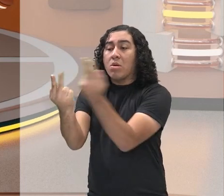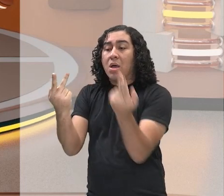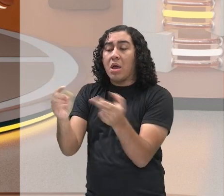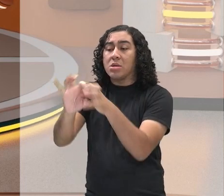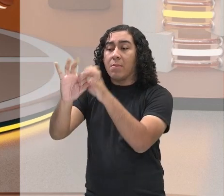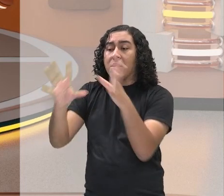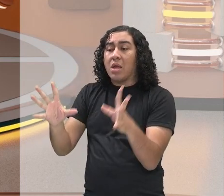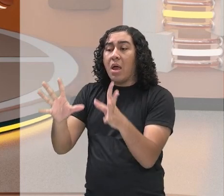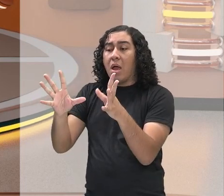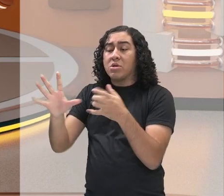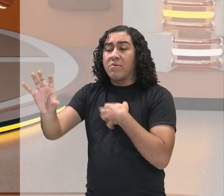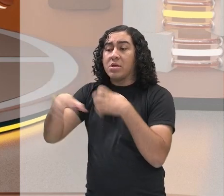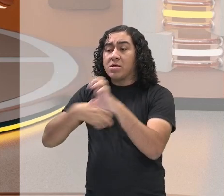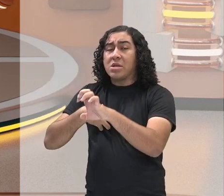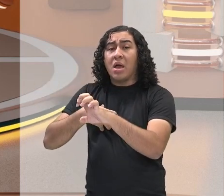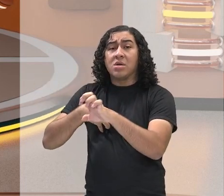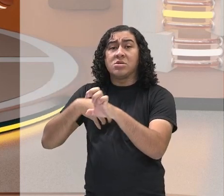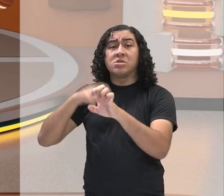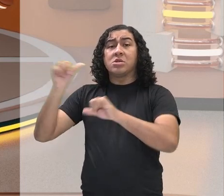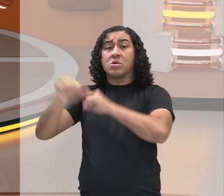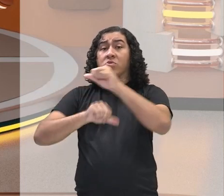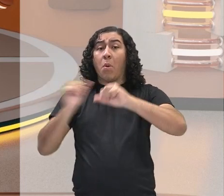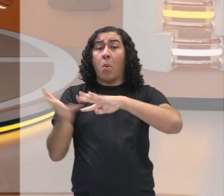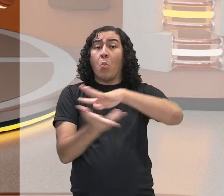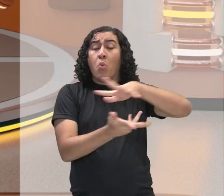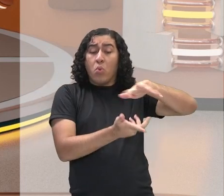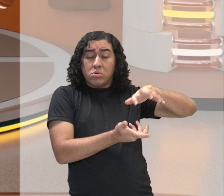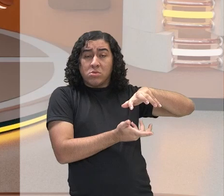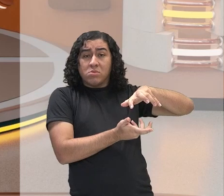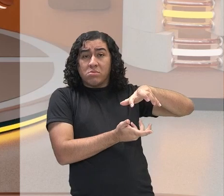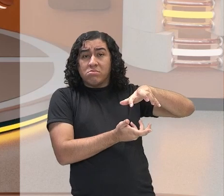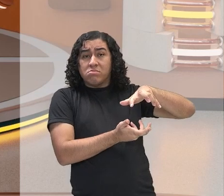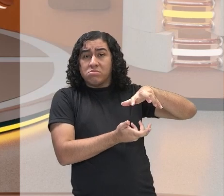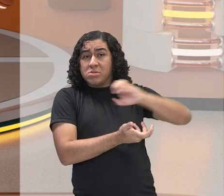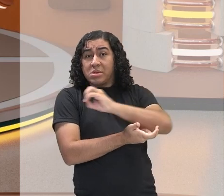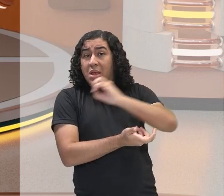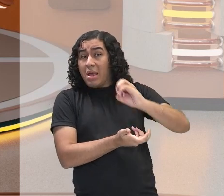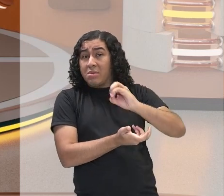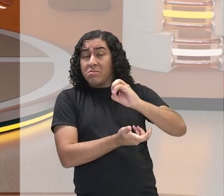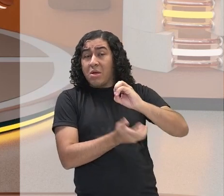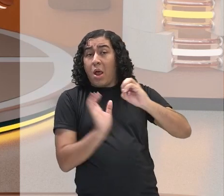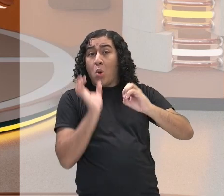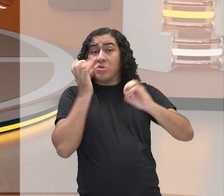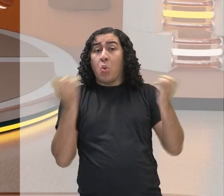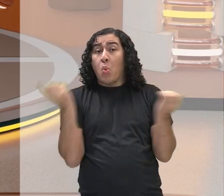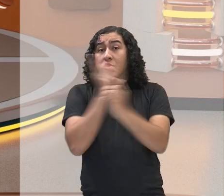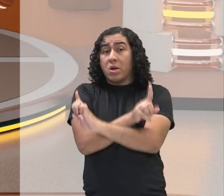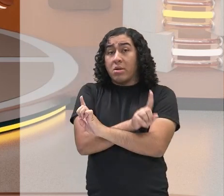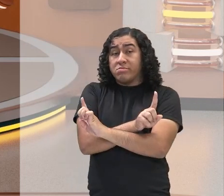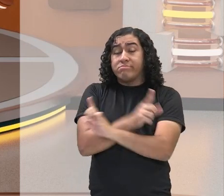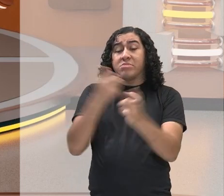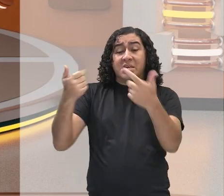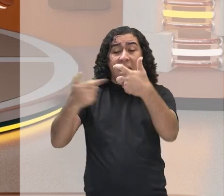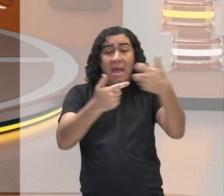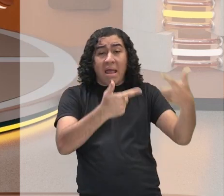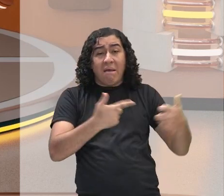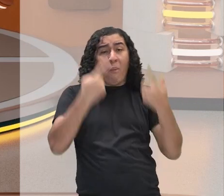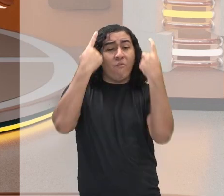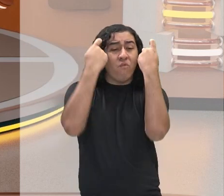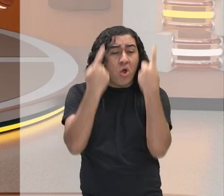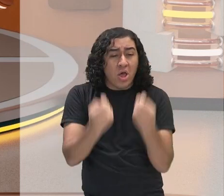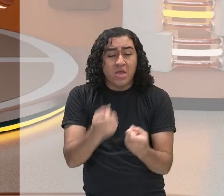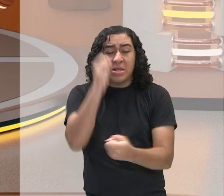iam transformar o nosso mundo? Não aconteceram. O que aconteceu foi justamente o contrário disso daí.